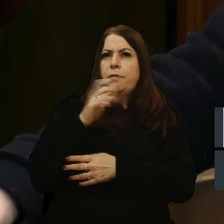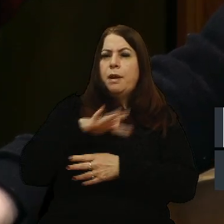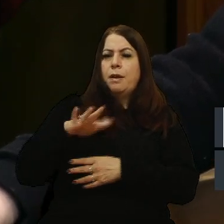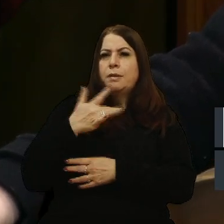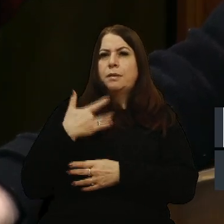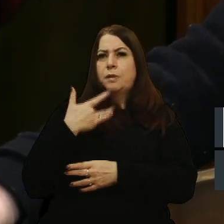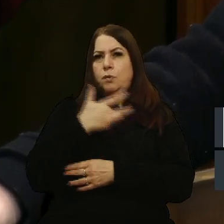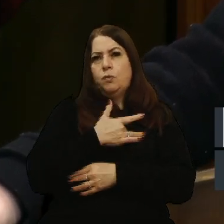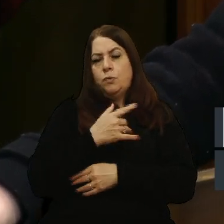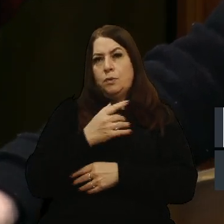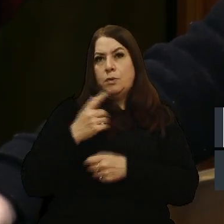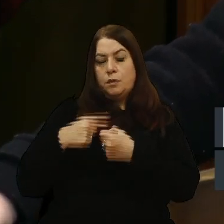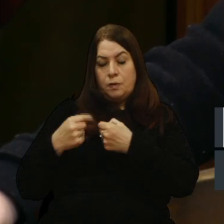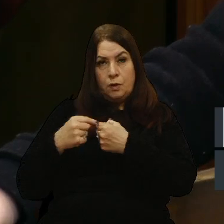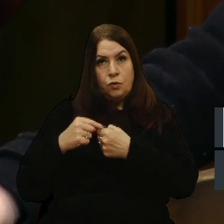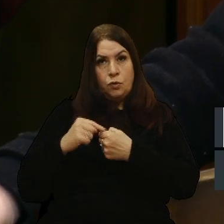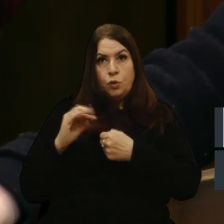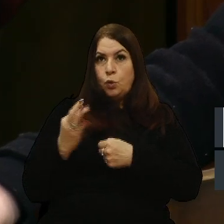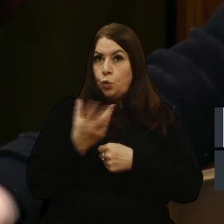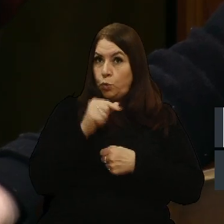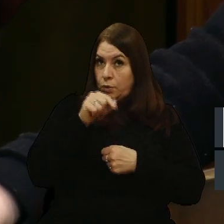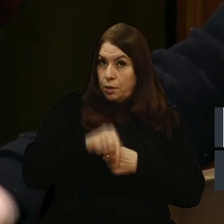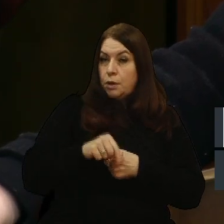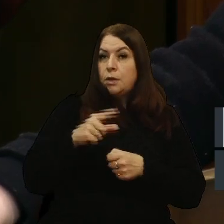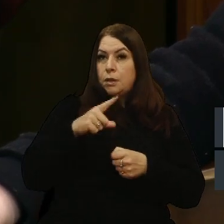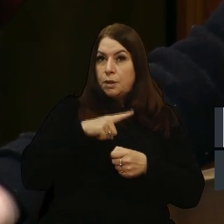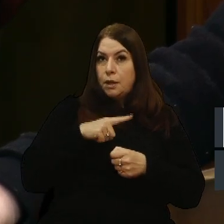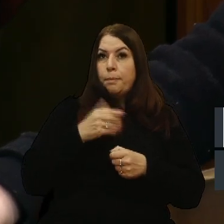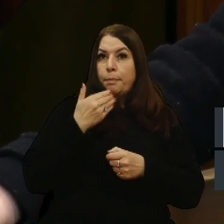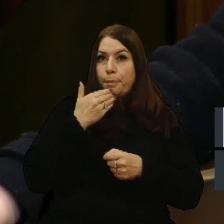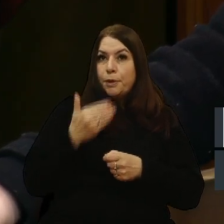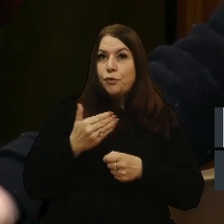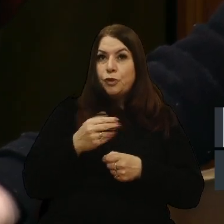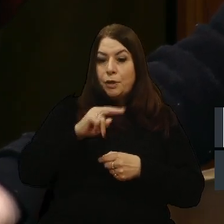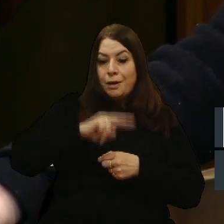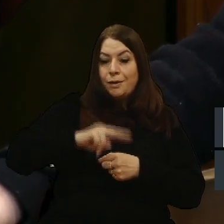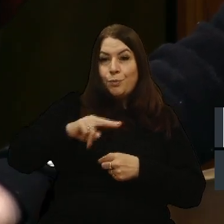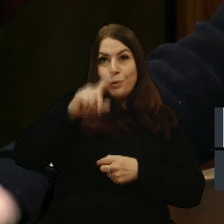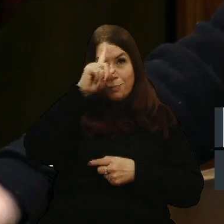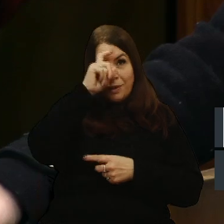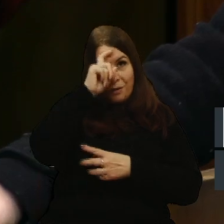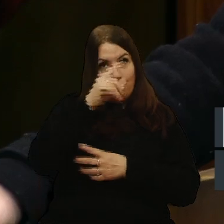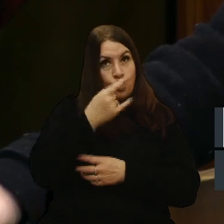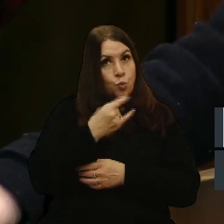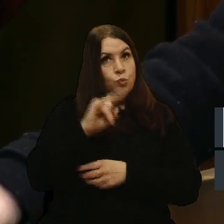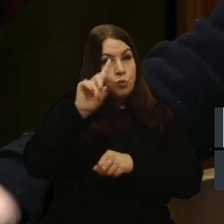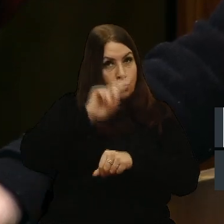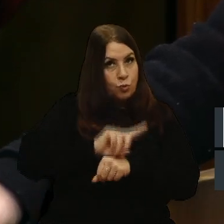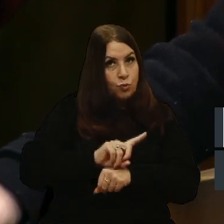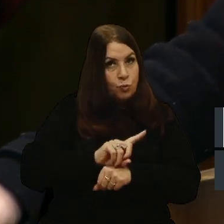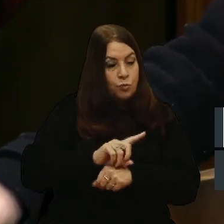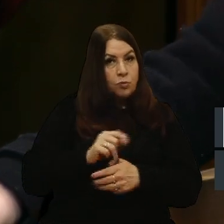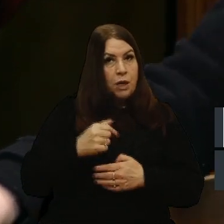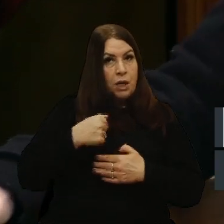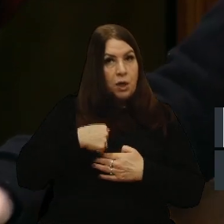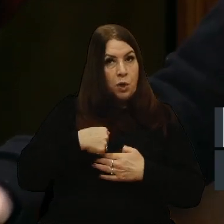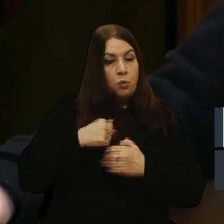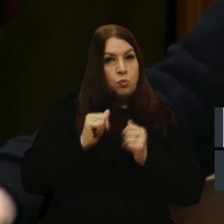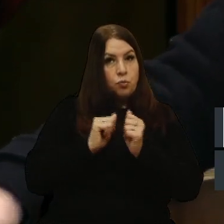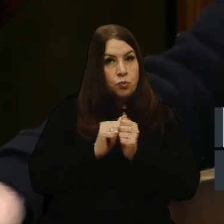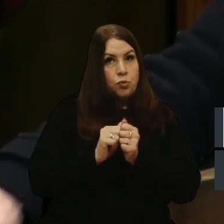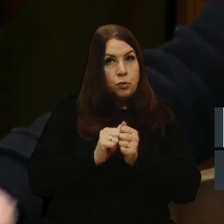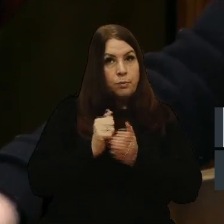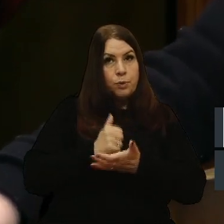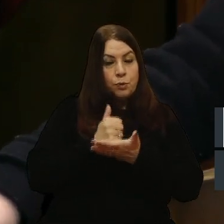nossa cidade. Todo mundo aqui recebe solicitação de leito. Nos últimos dias, eu, através da